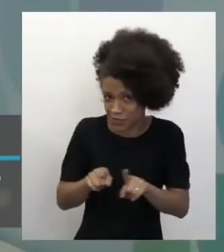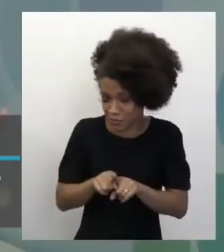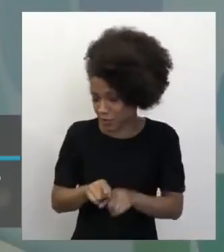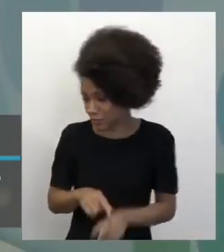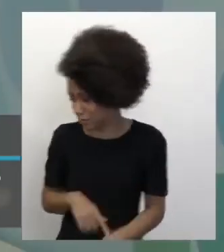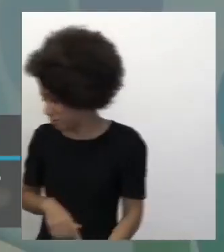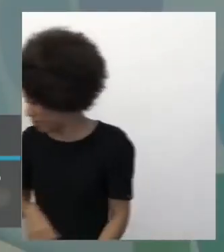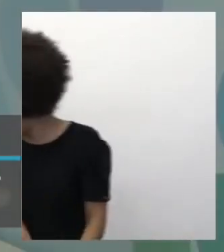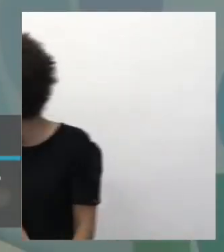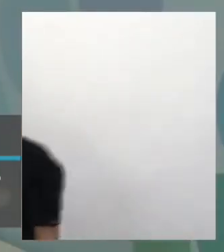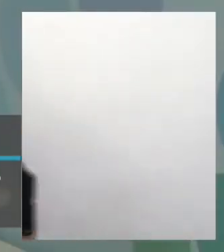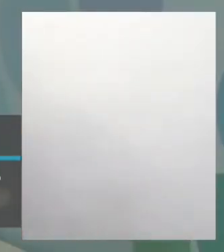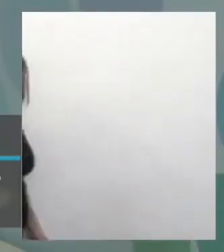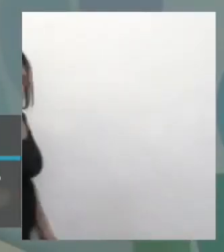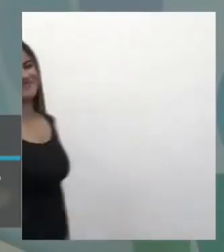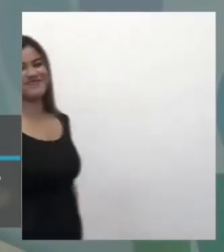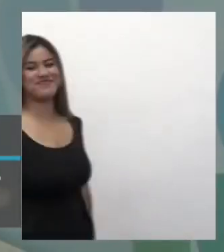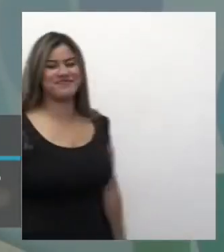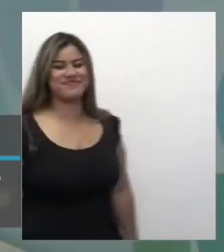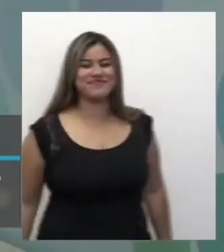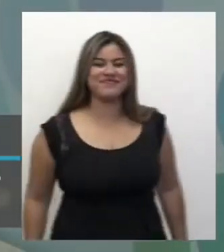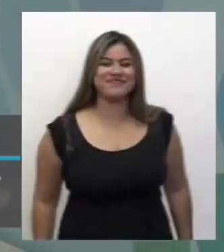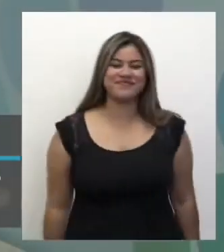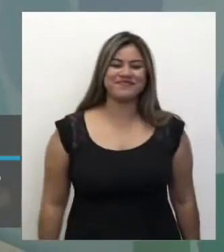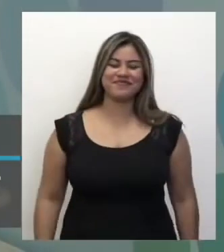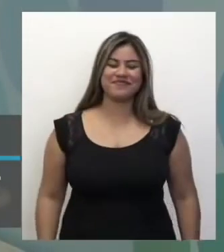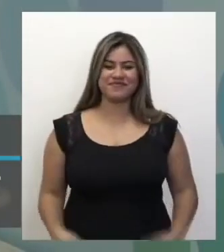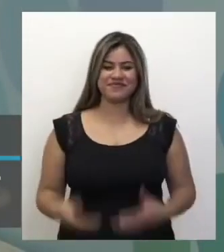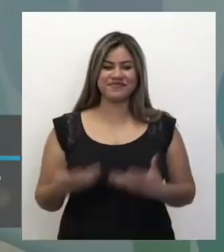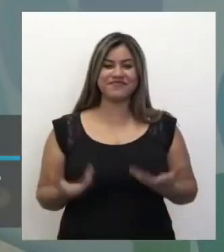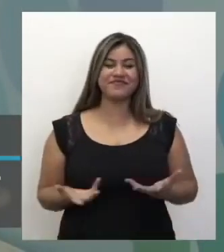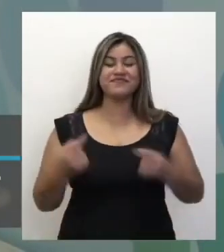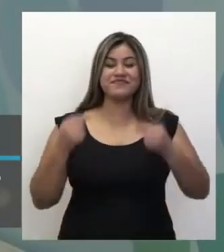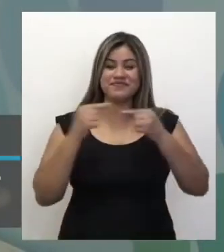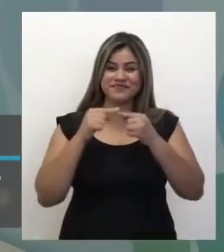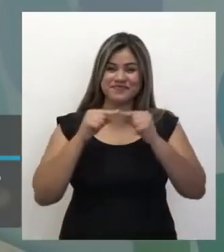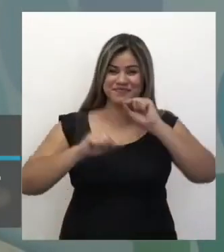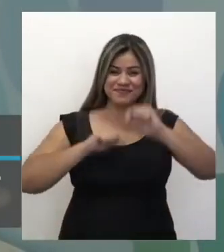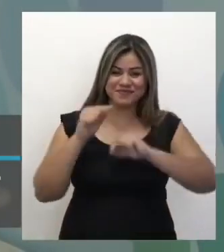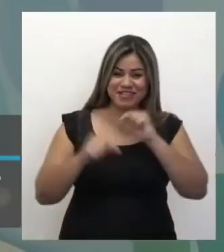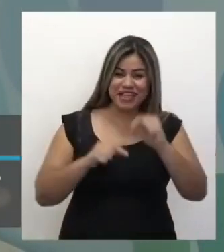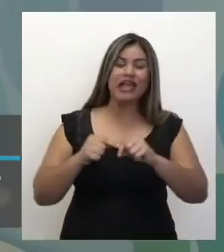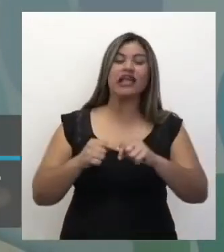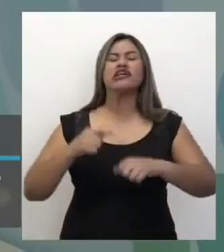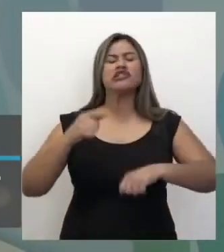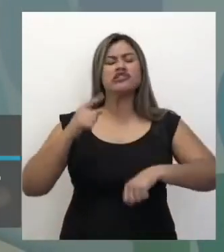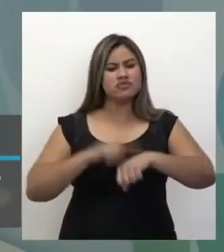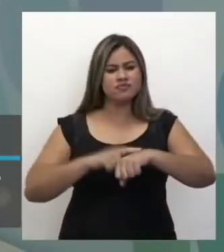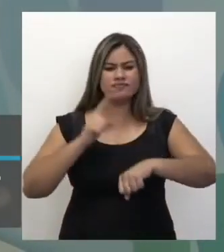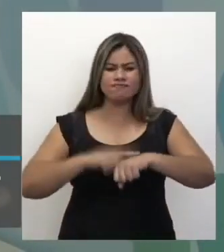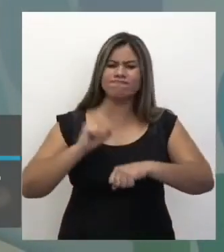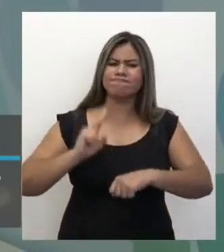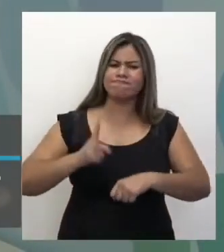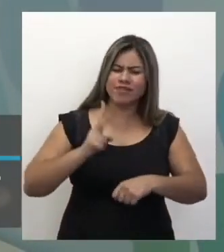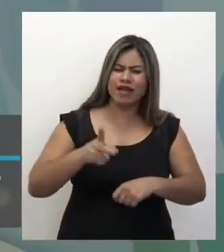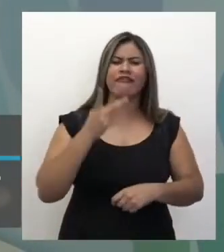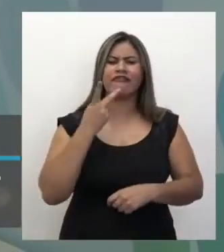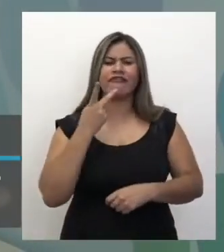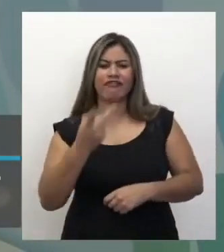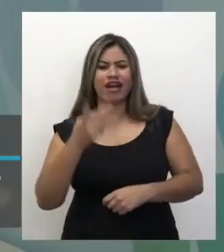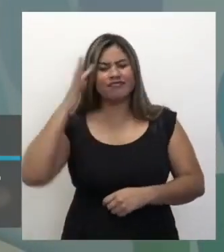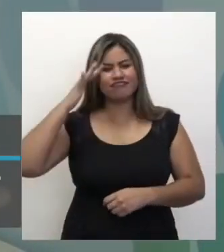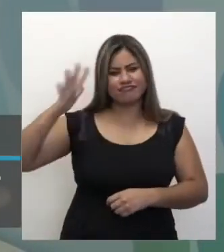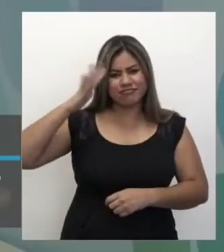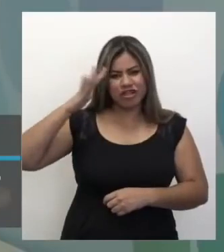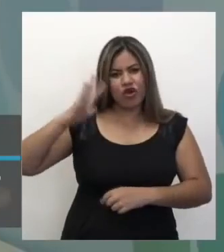bimestre. Ajuda muito a entender por que o artigo de divulgação científica o tempo inteiro traz ali os teóricos todos